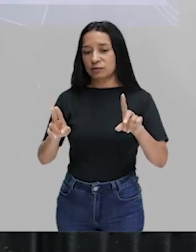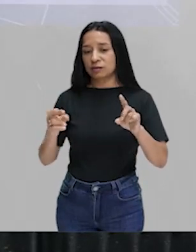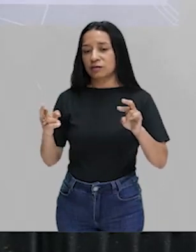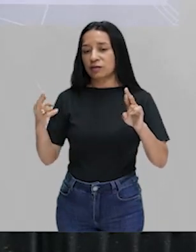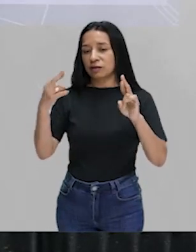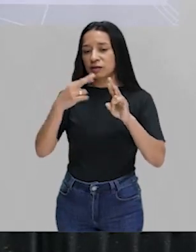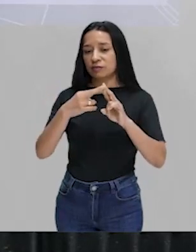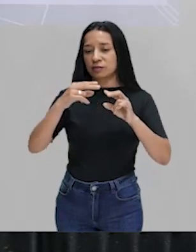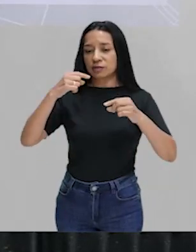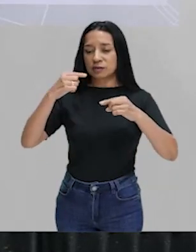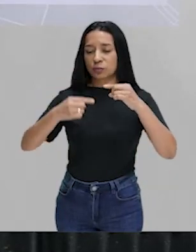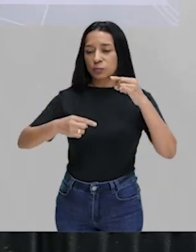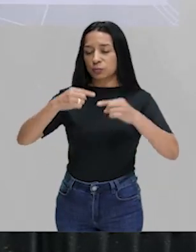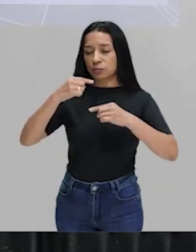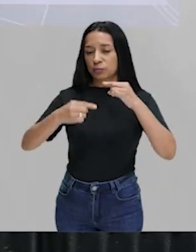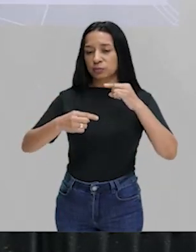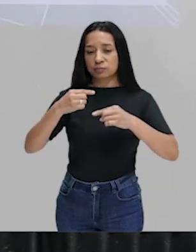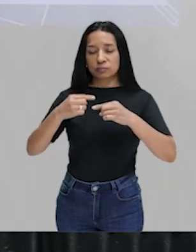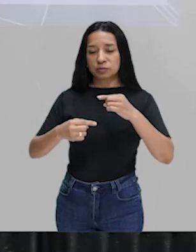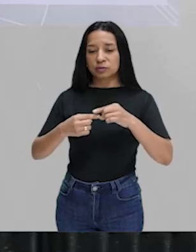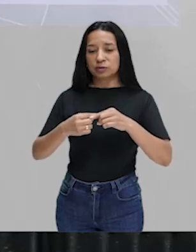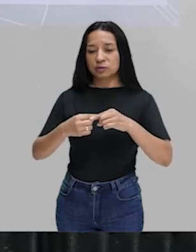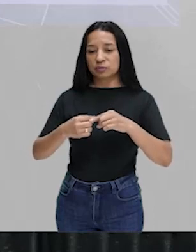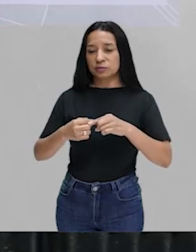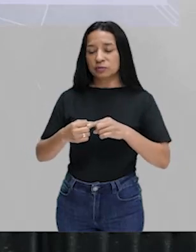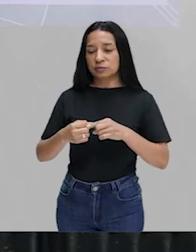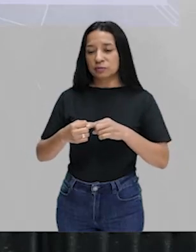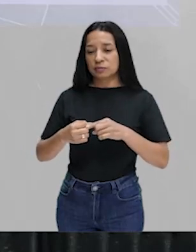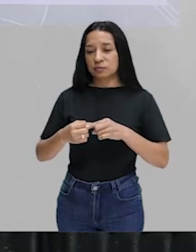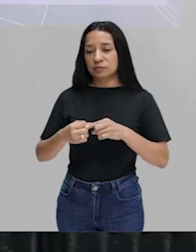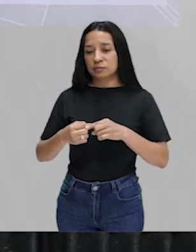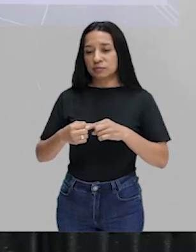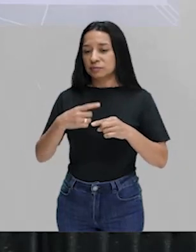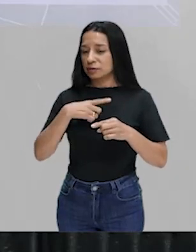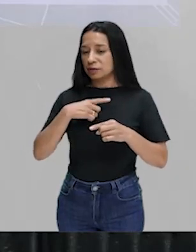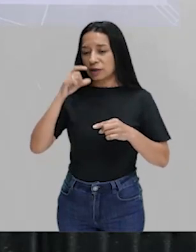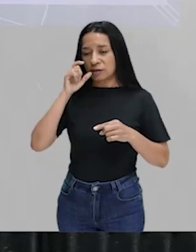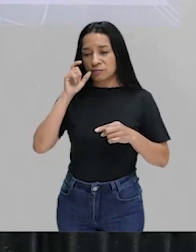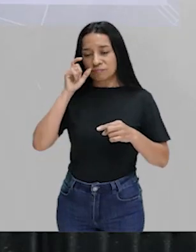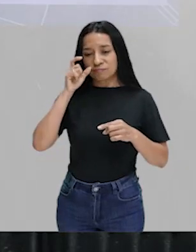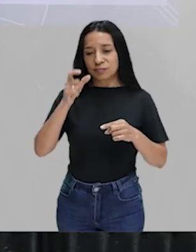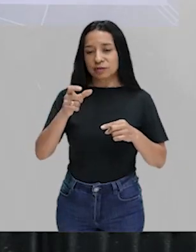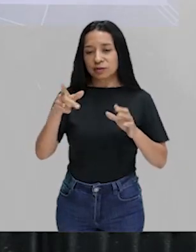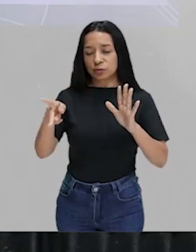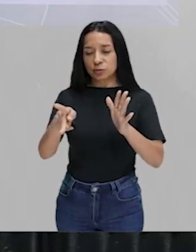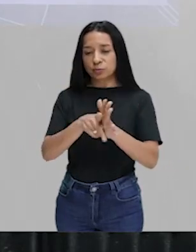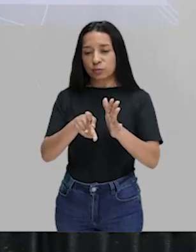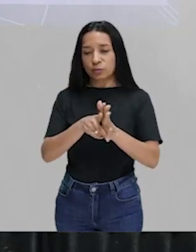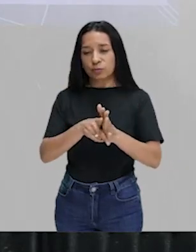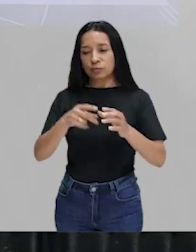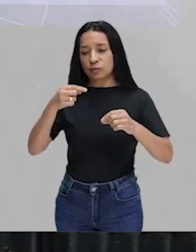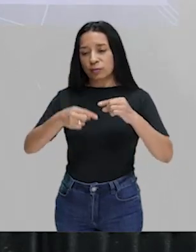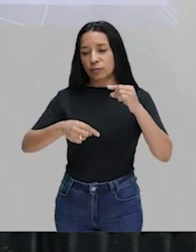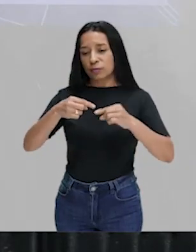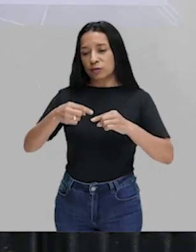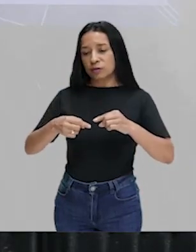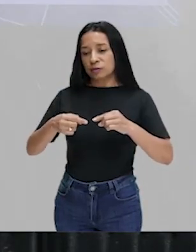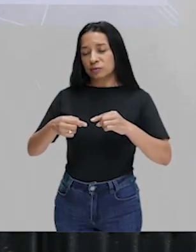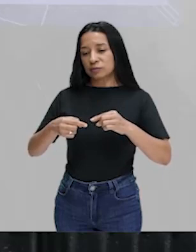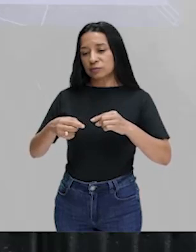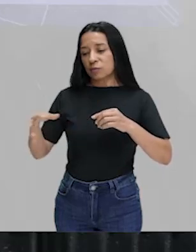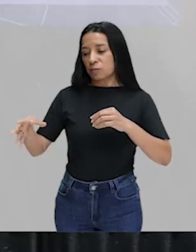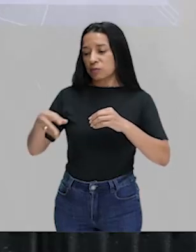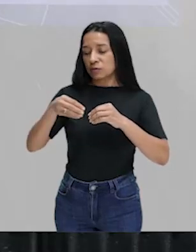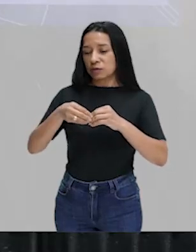que defendiam seus interesses particulares. Então, eram políticos adeptos ao